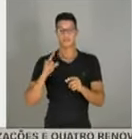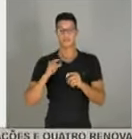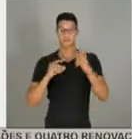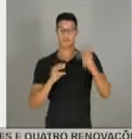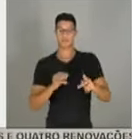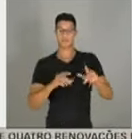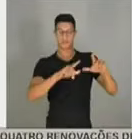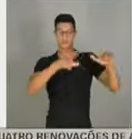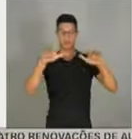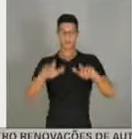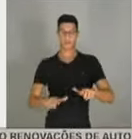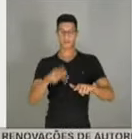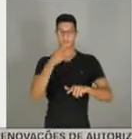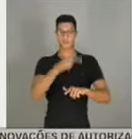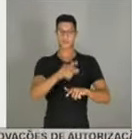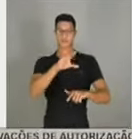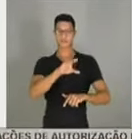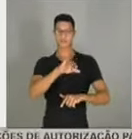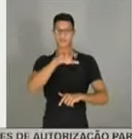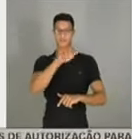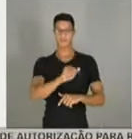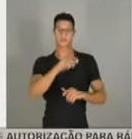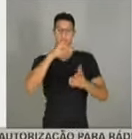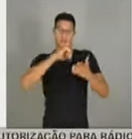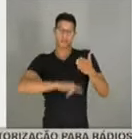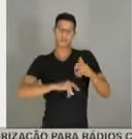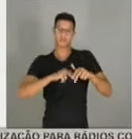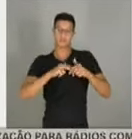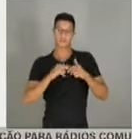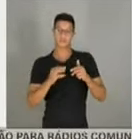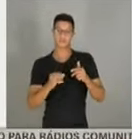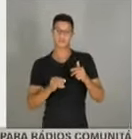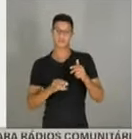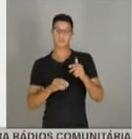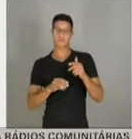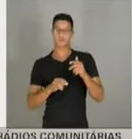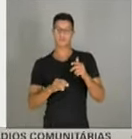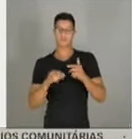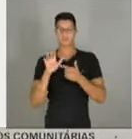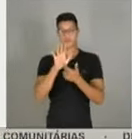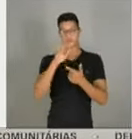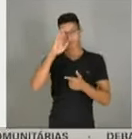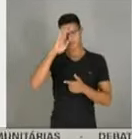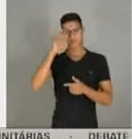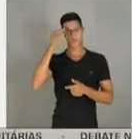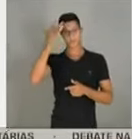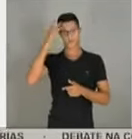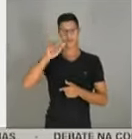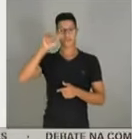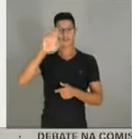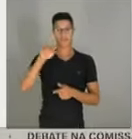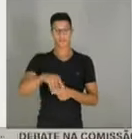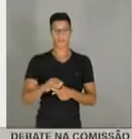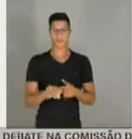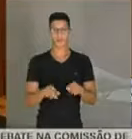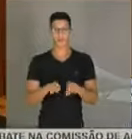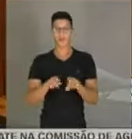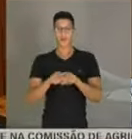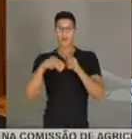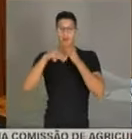seu escritório, da sua companhia, esse documento. Portanto, em Vixia, a princípio eu não sei quem é. Nem